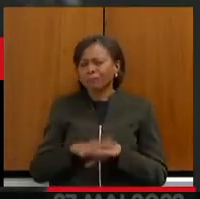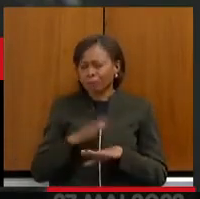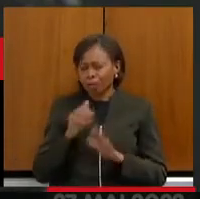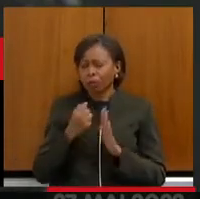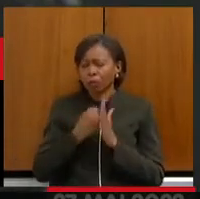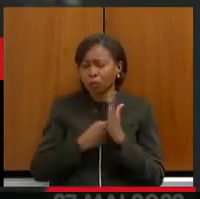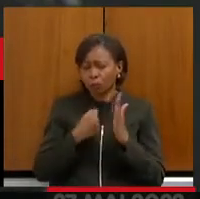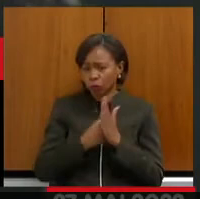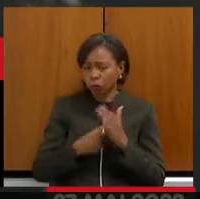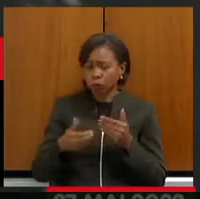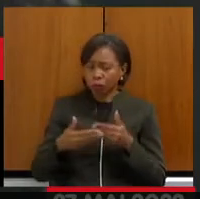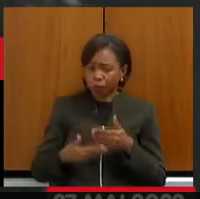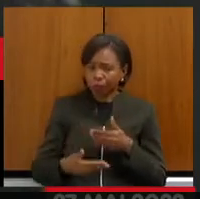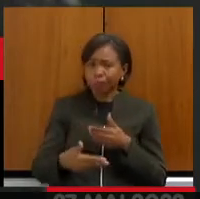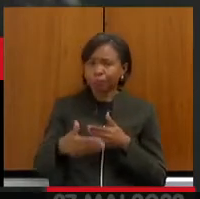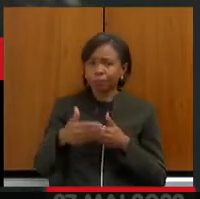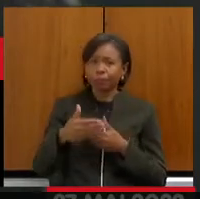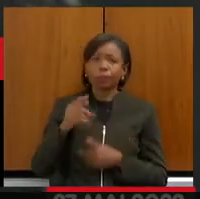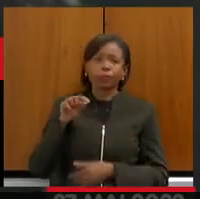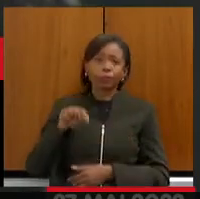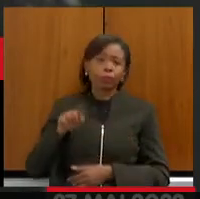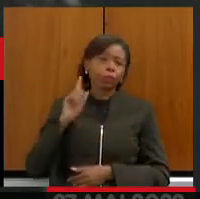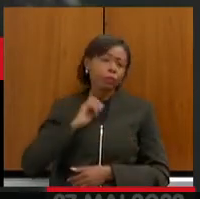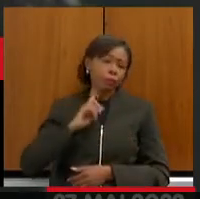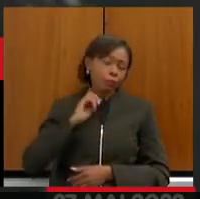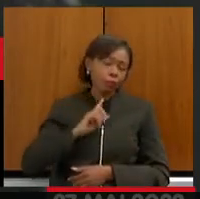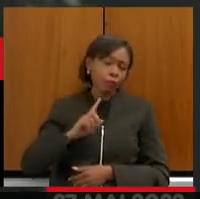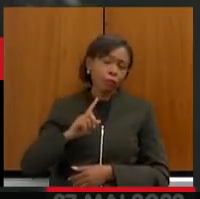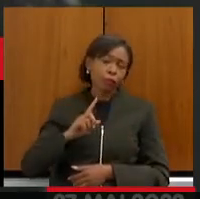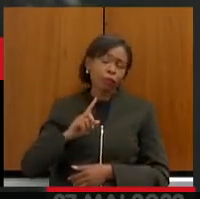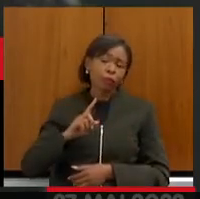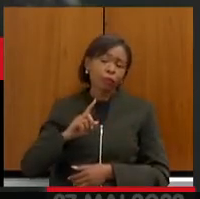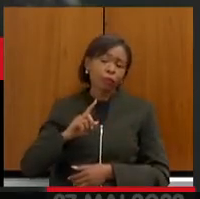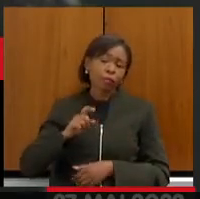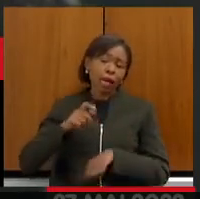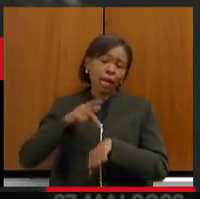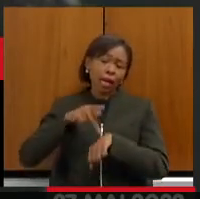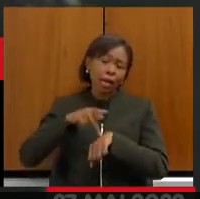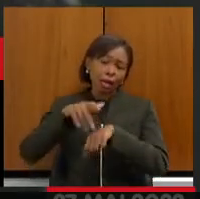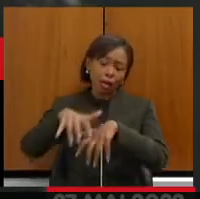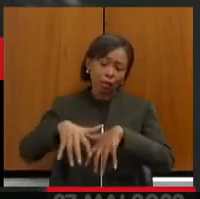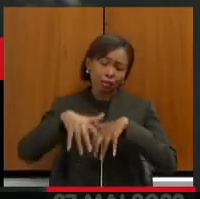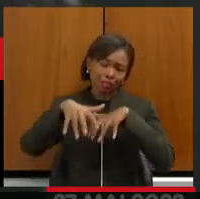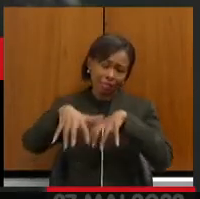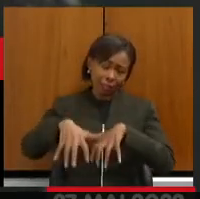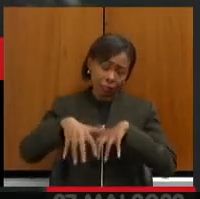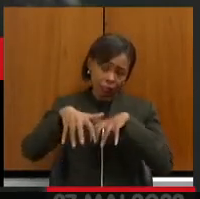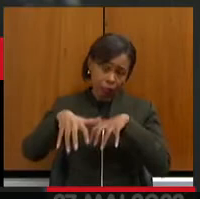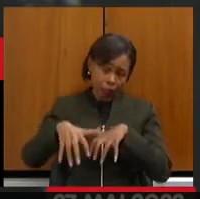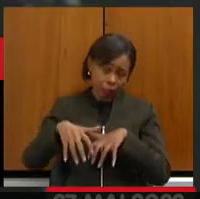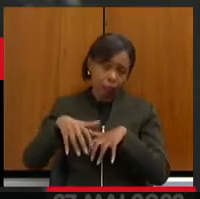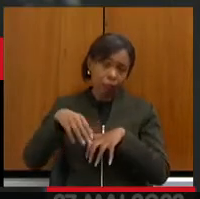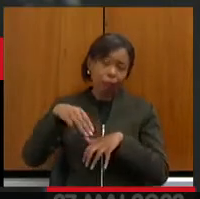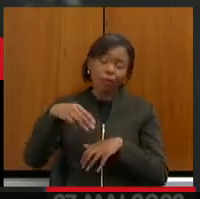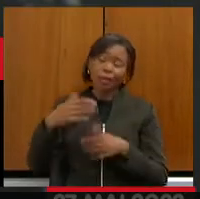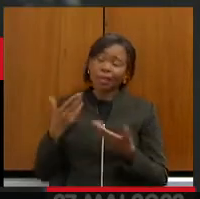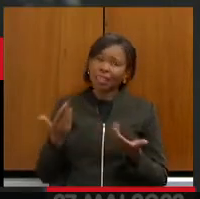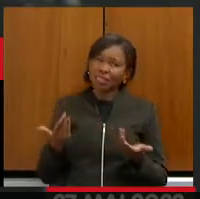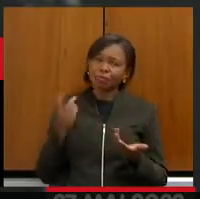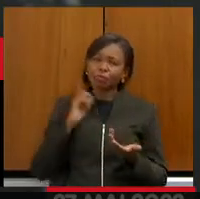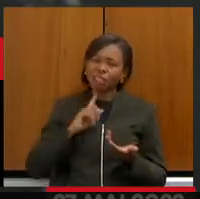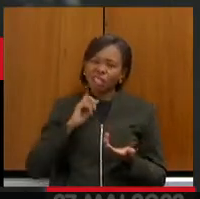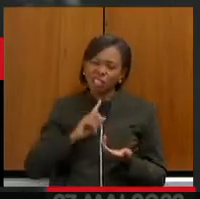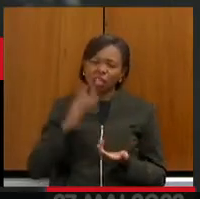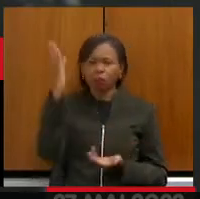Minas Gerais é um estado que a mineração a gente se conhece não só Minas Gerais né o modelo de mineração